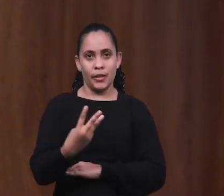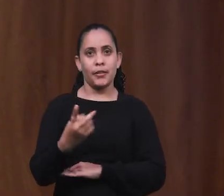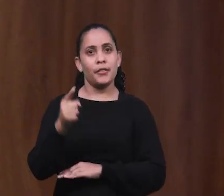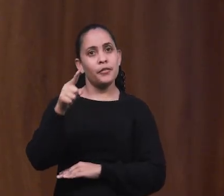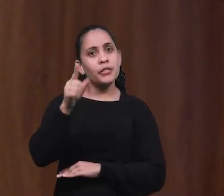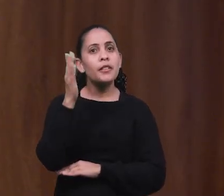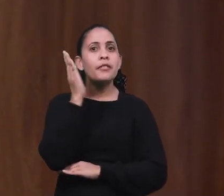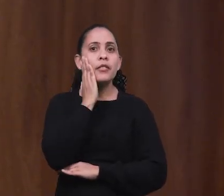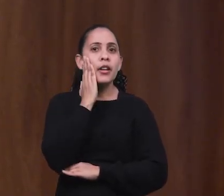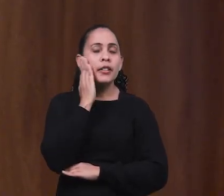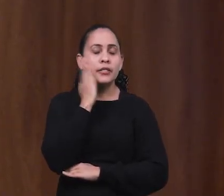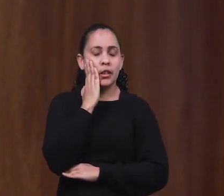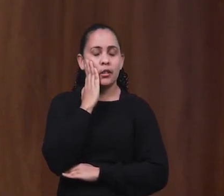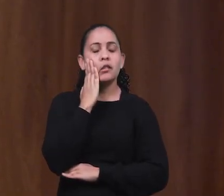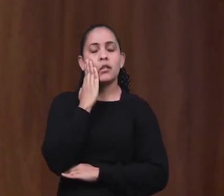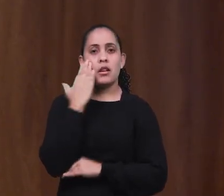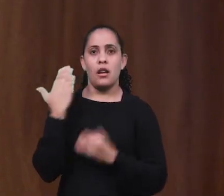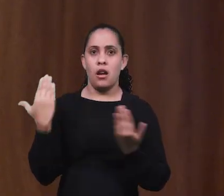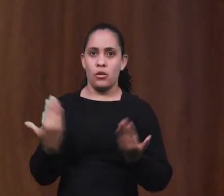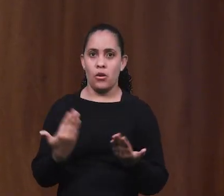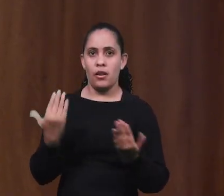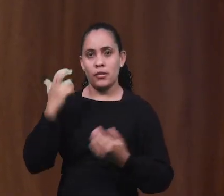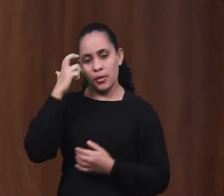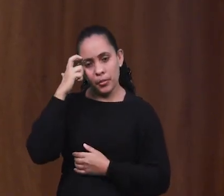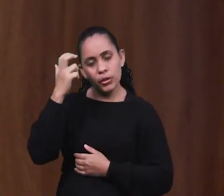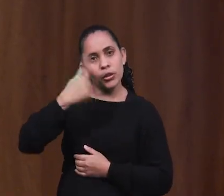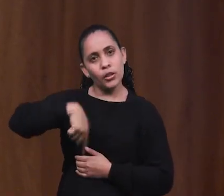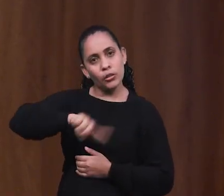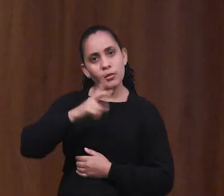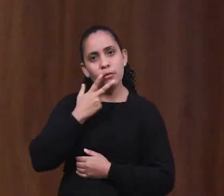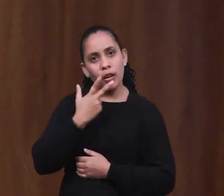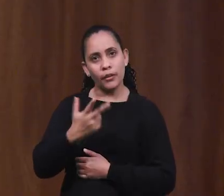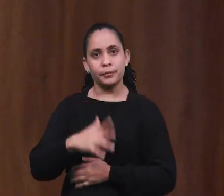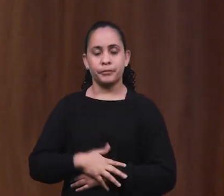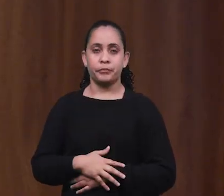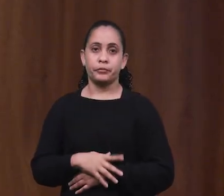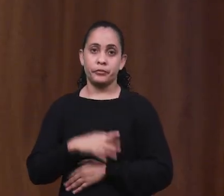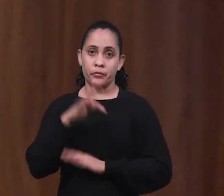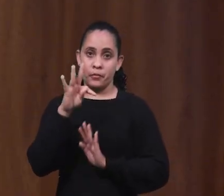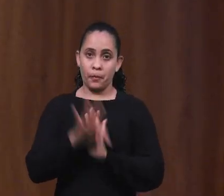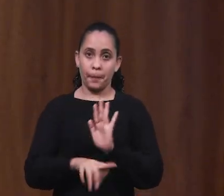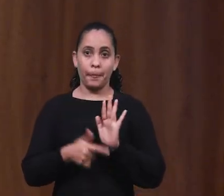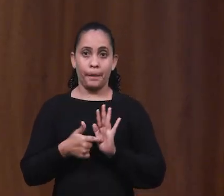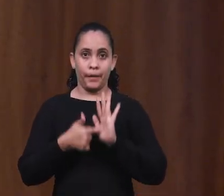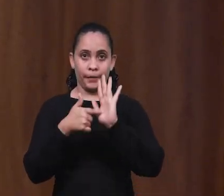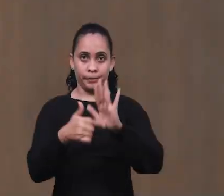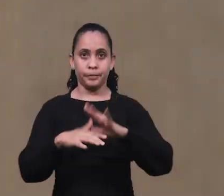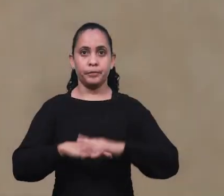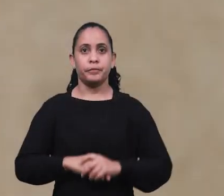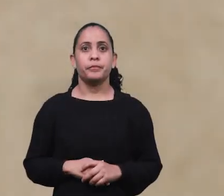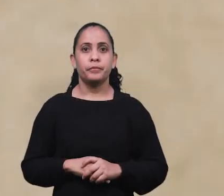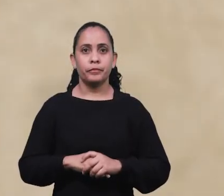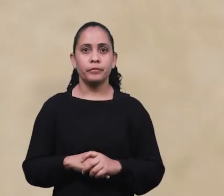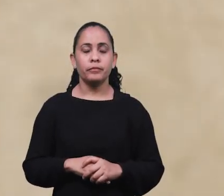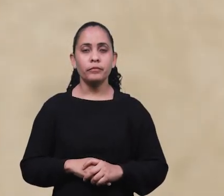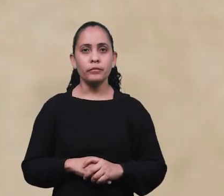verso 3, e você vai entender o princípio de sabedoria que está sendo tratado aqui. E esse texto diz